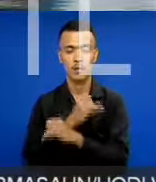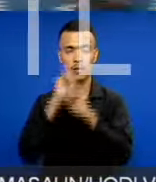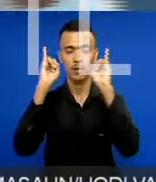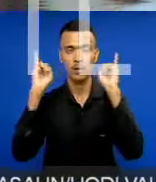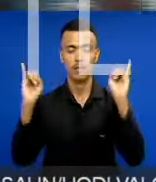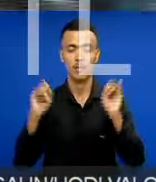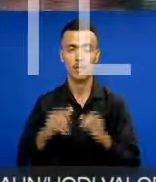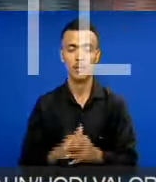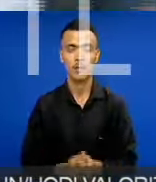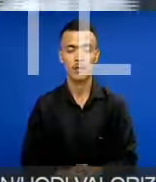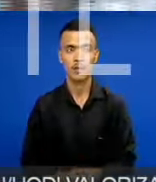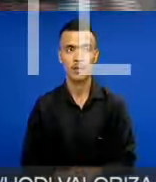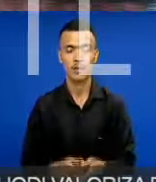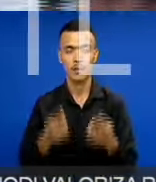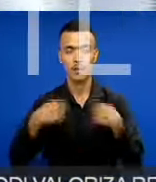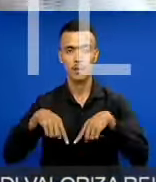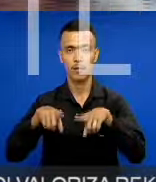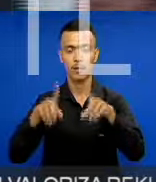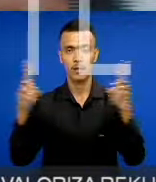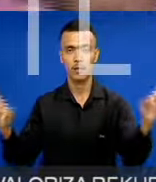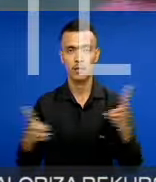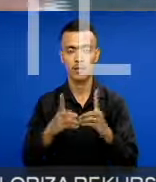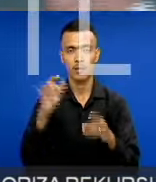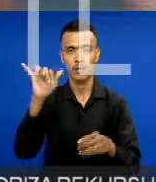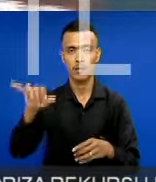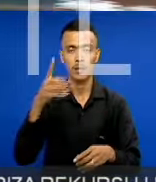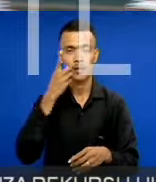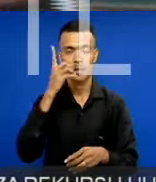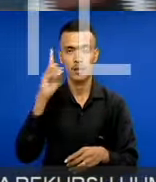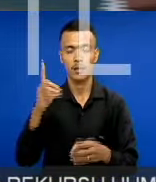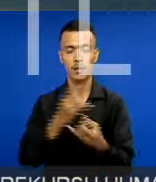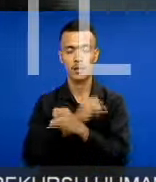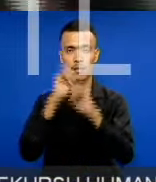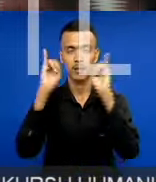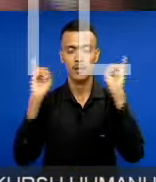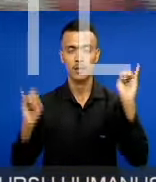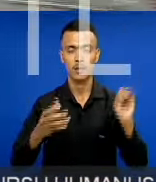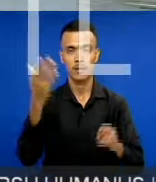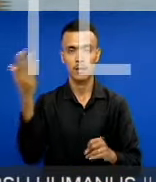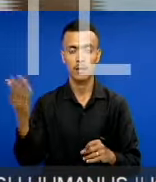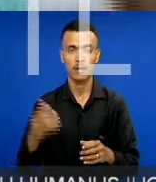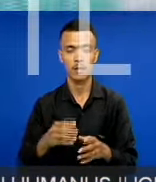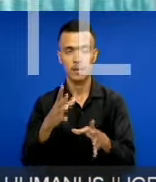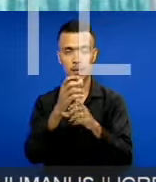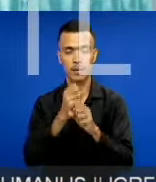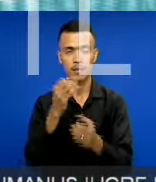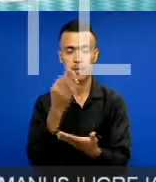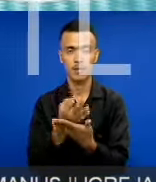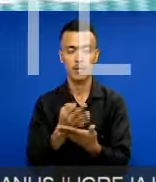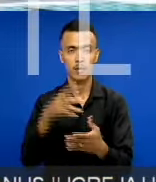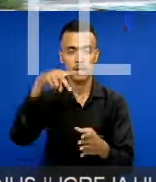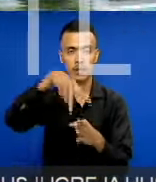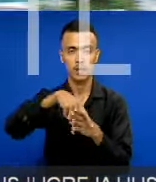ketu sirak anubahu, suri balu anubah sirak uku angne imide, imi atas dia, imi simu osa, saadit